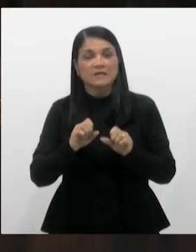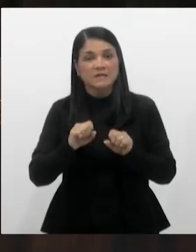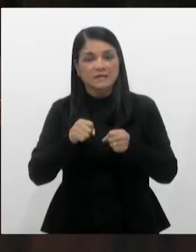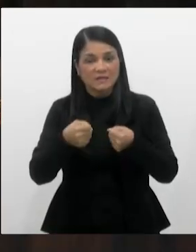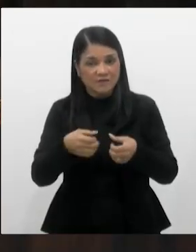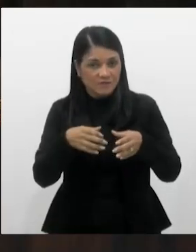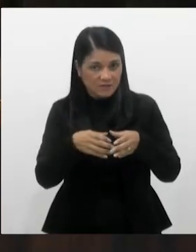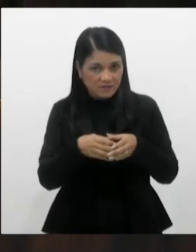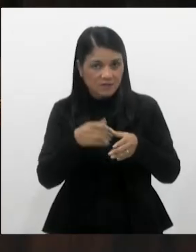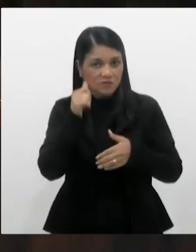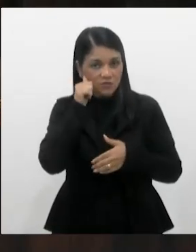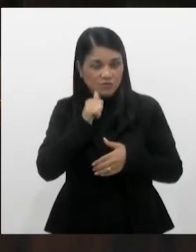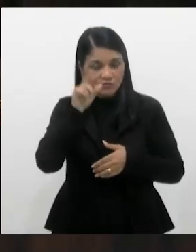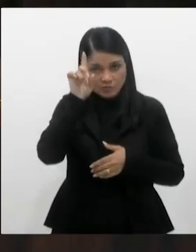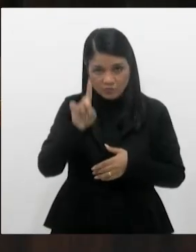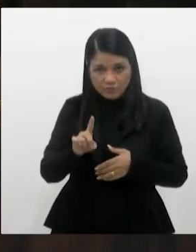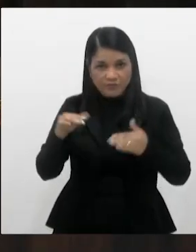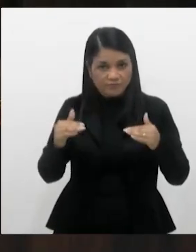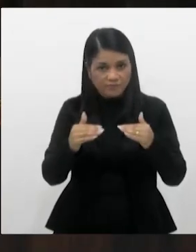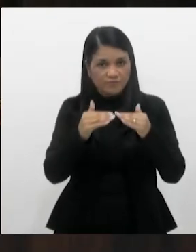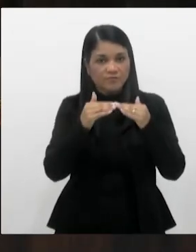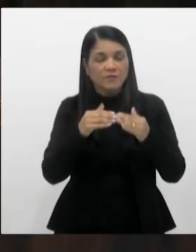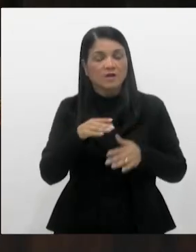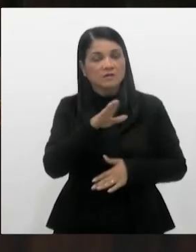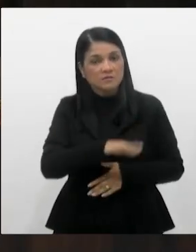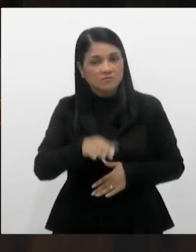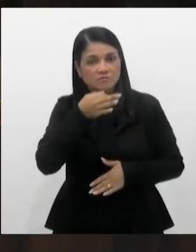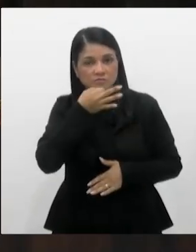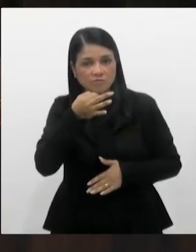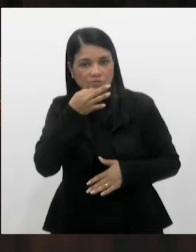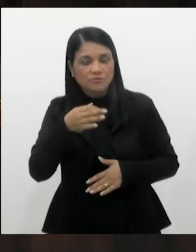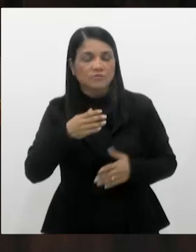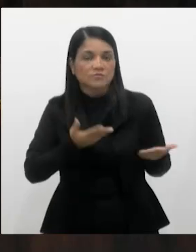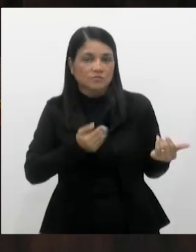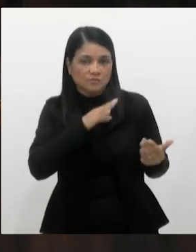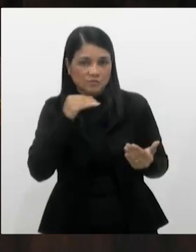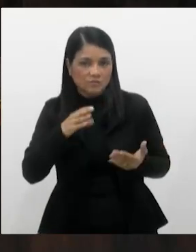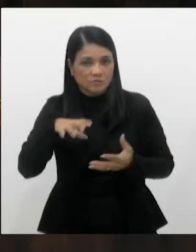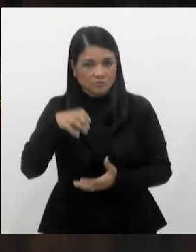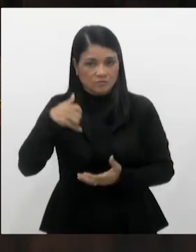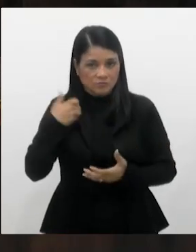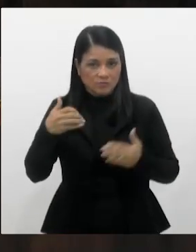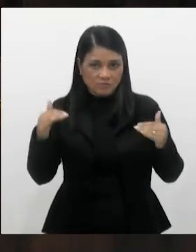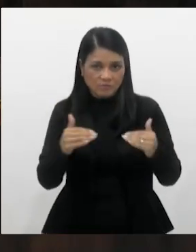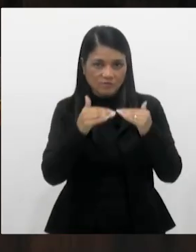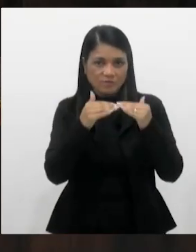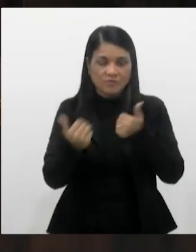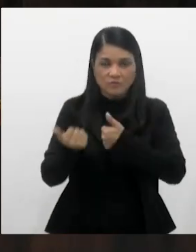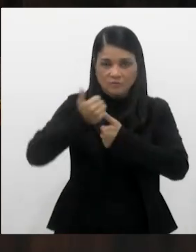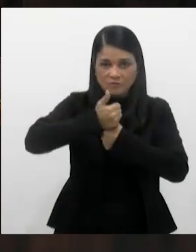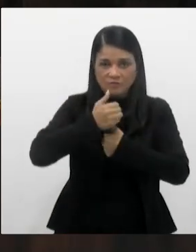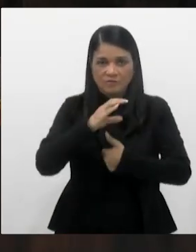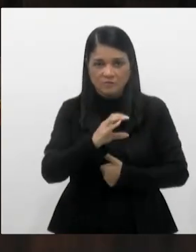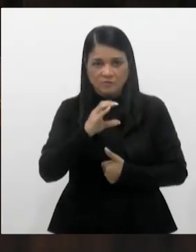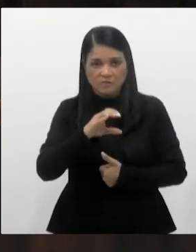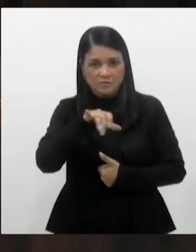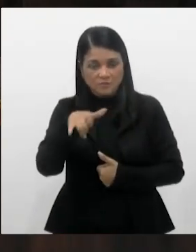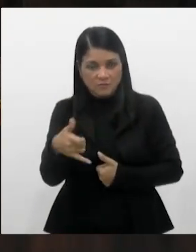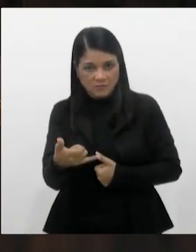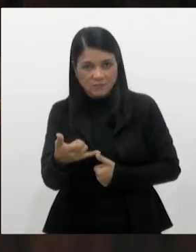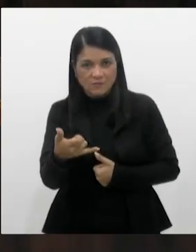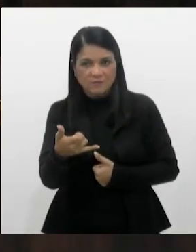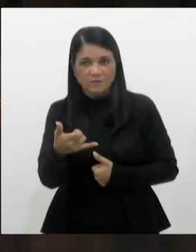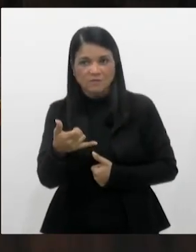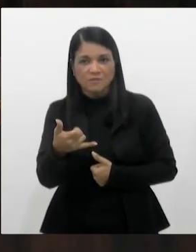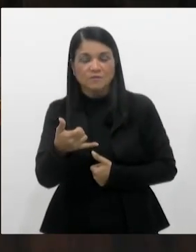dos Direitos da Mulher, favorável. De Assuntos da Criança, do Adolescente e do Idoso, favorável, com o substitutivo da Comissão de Constituição e